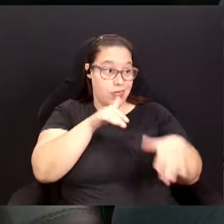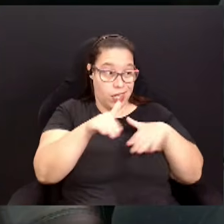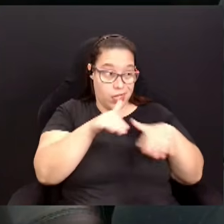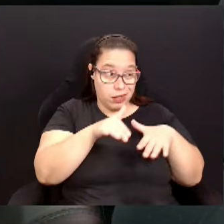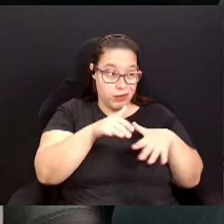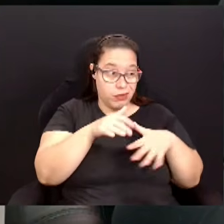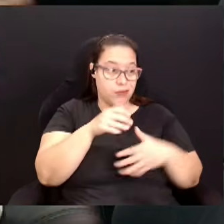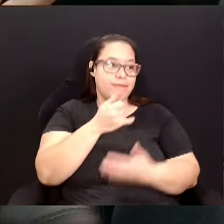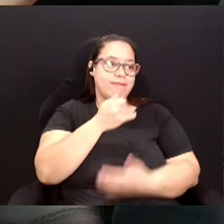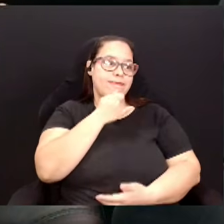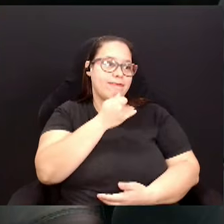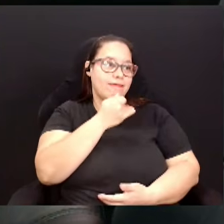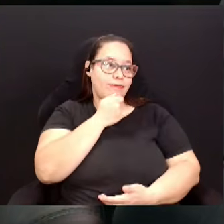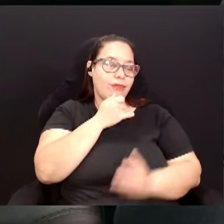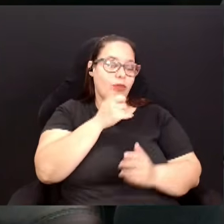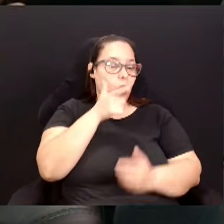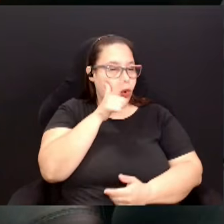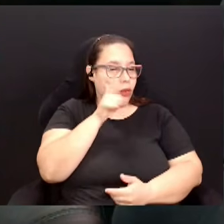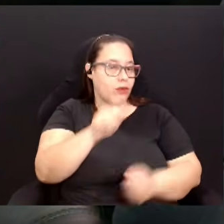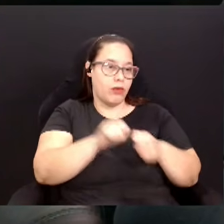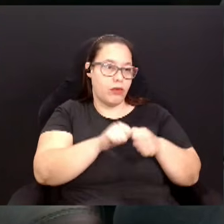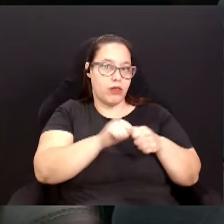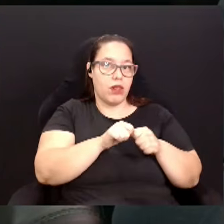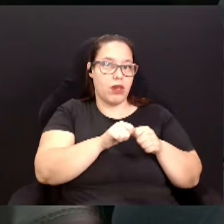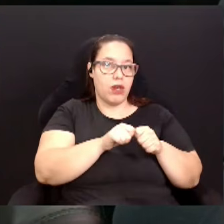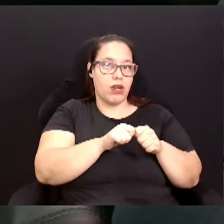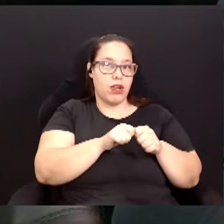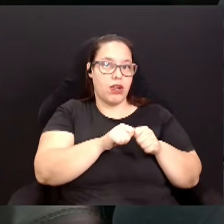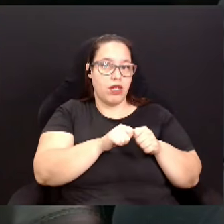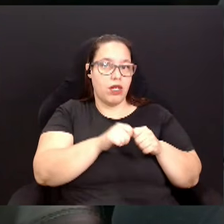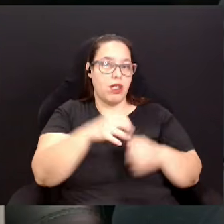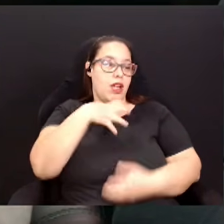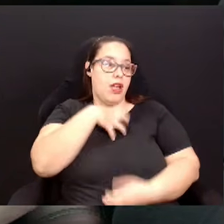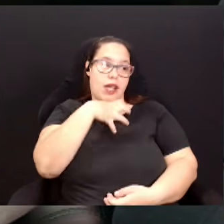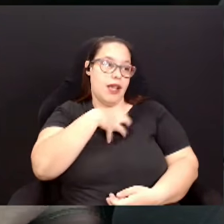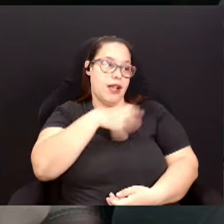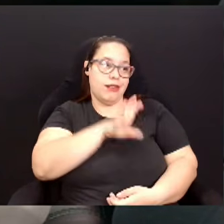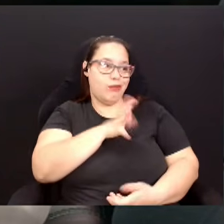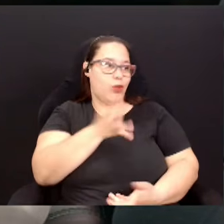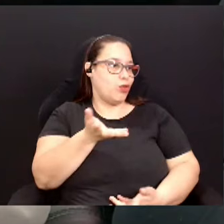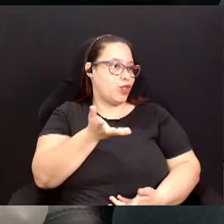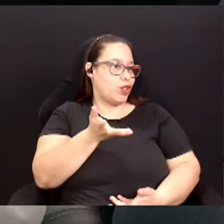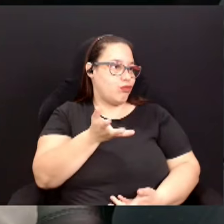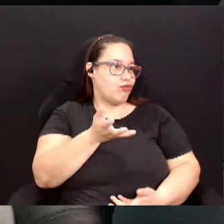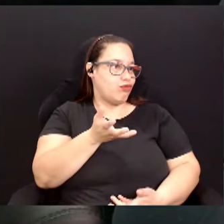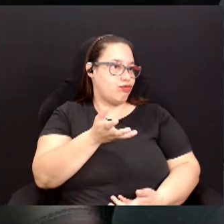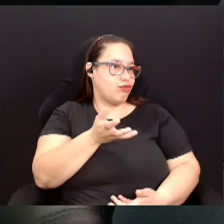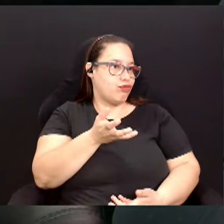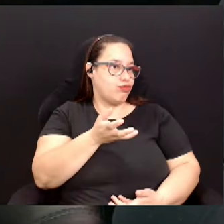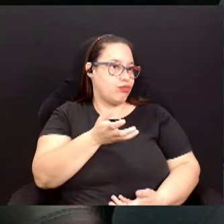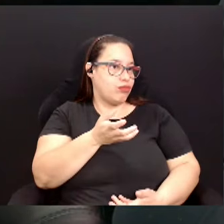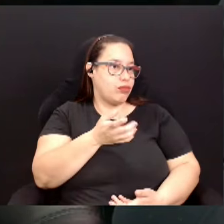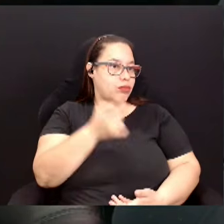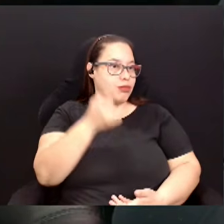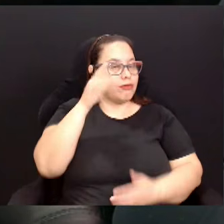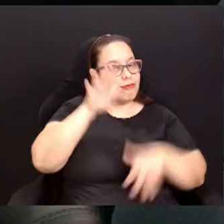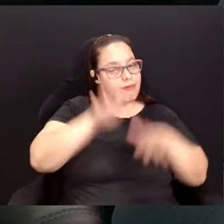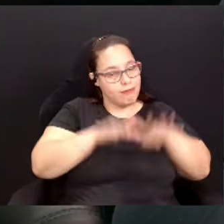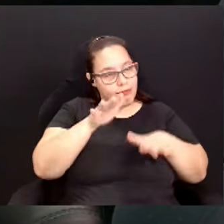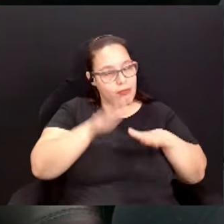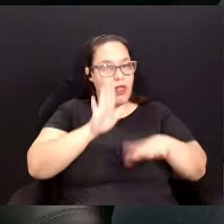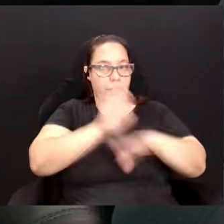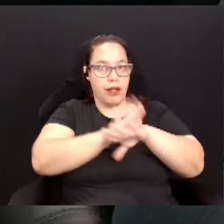eu consigo é fazer isso, é agir dessa forma. Então, geralmente, ajuda a regular